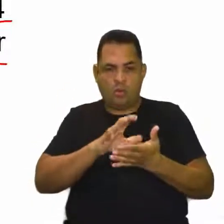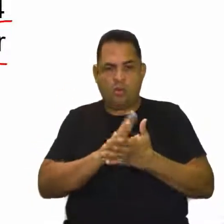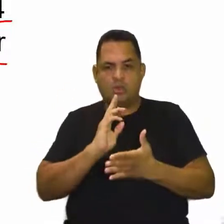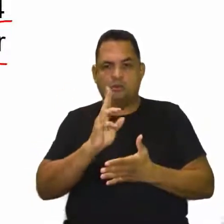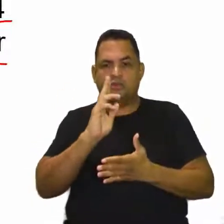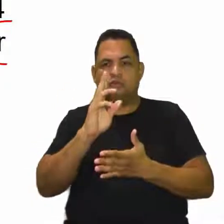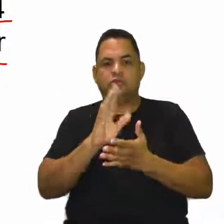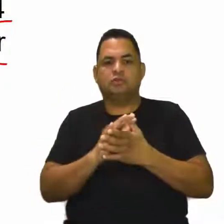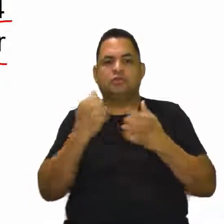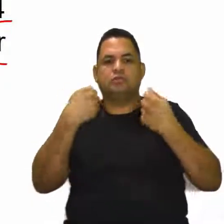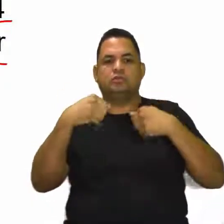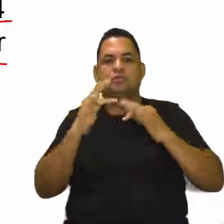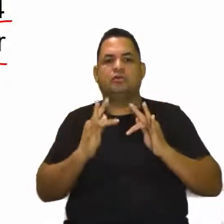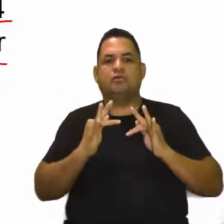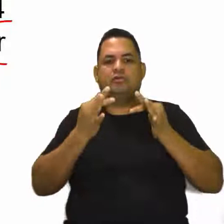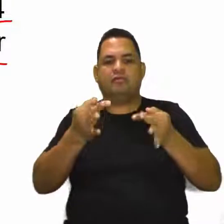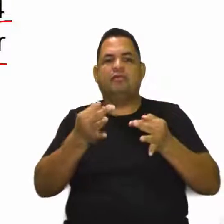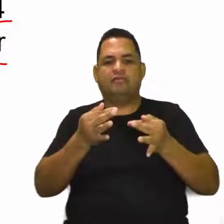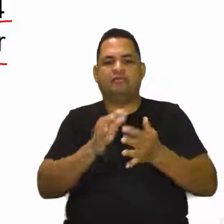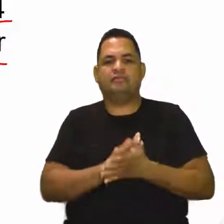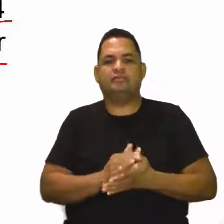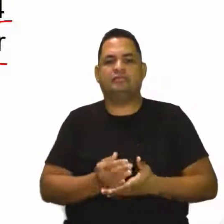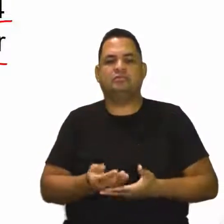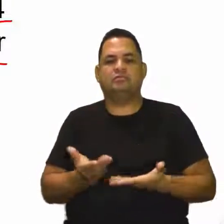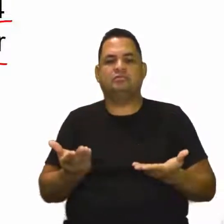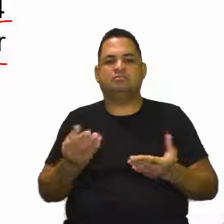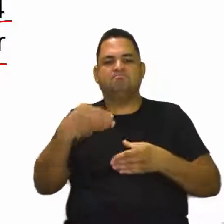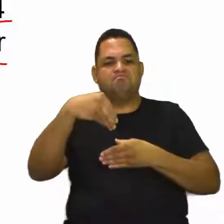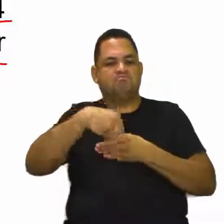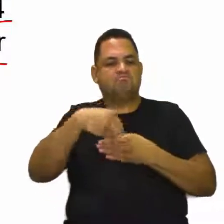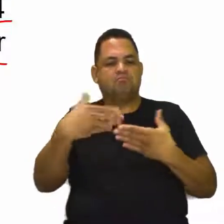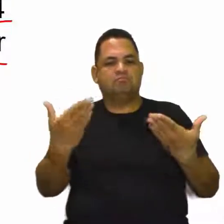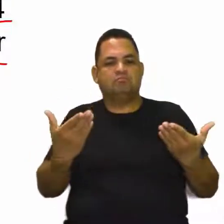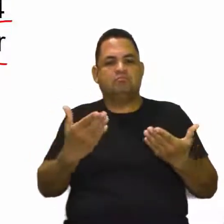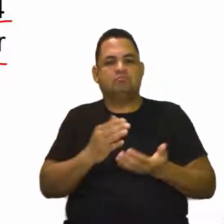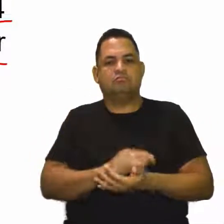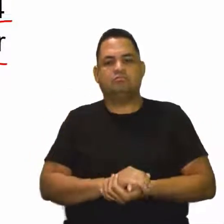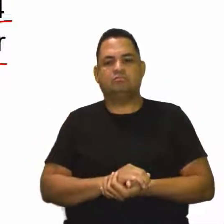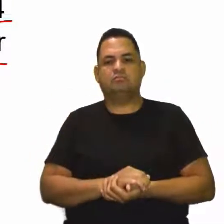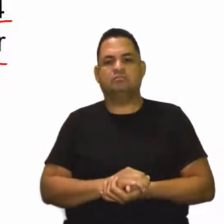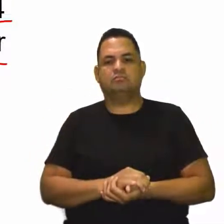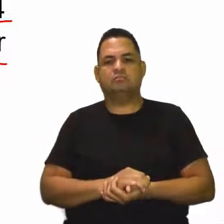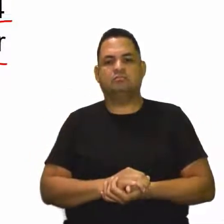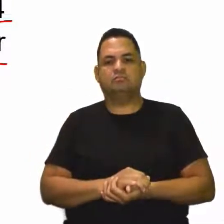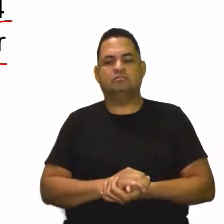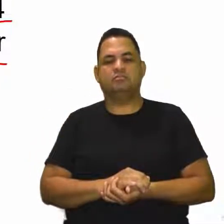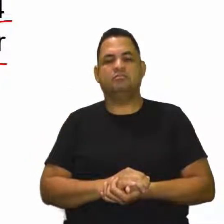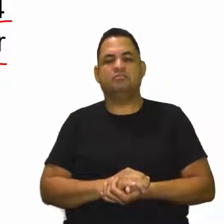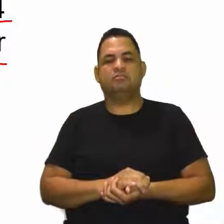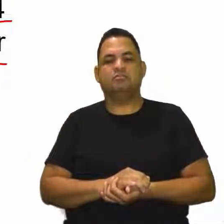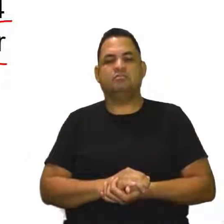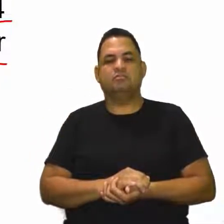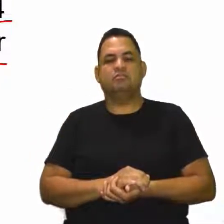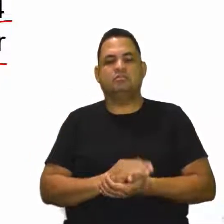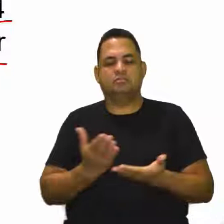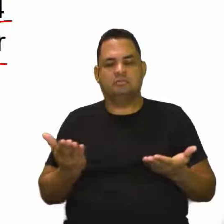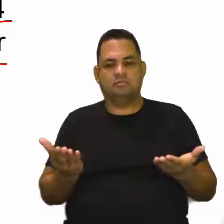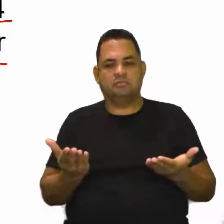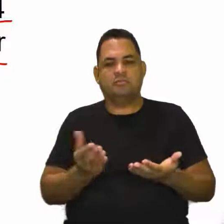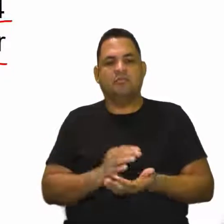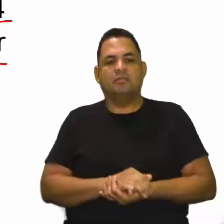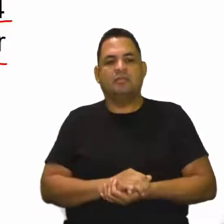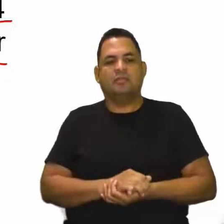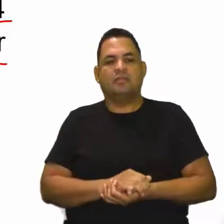no poder até o fim do seu mandato. E aí, quer dar uma de doida? Vem para cima, põe para